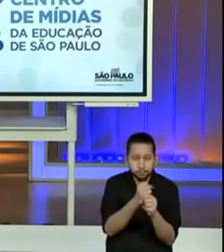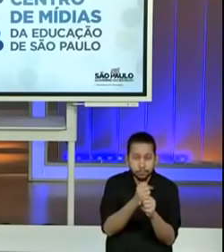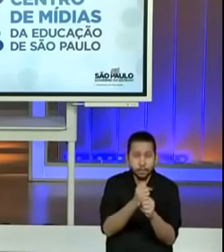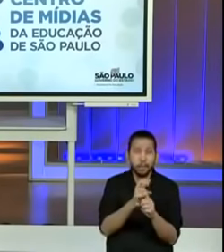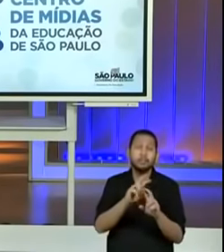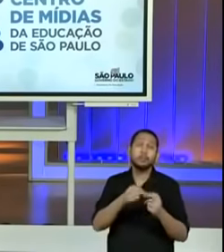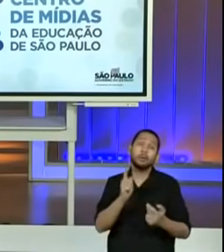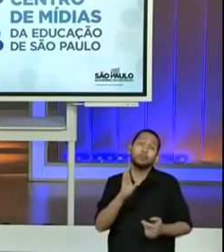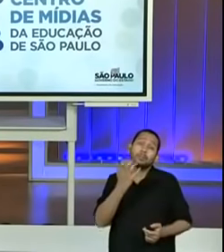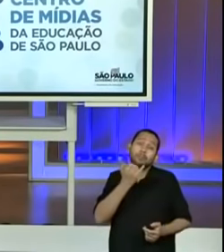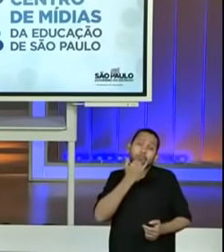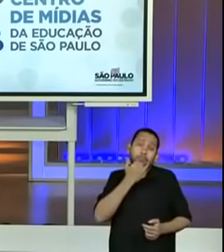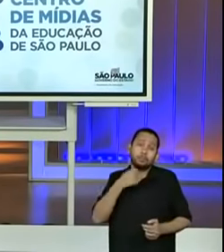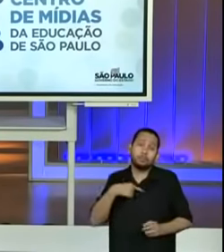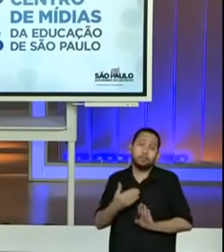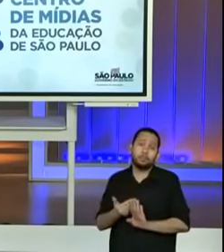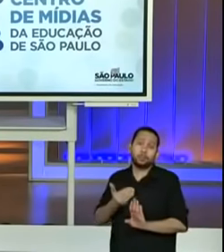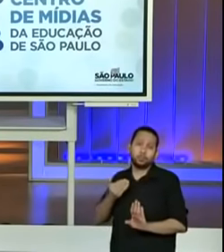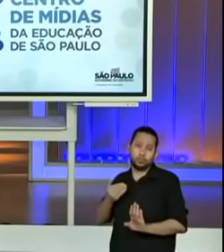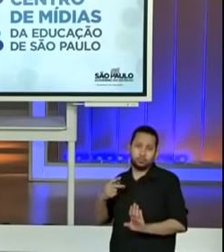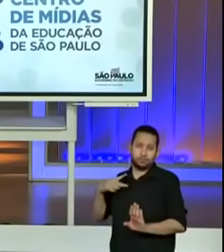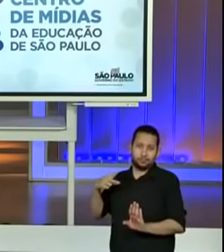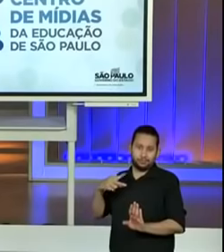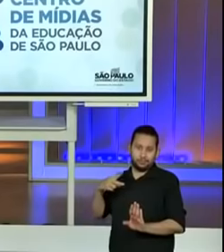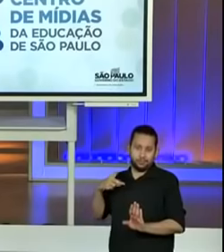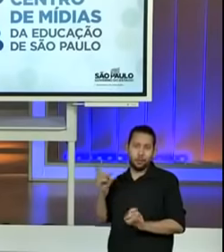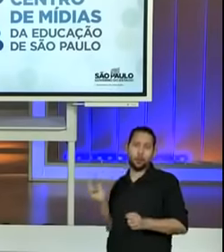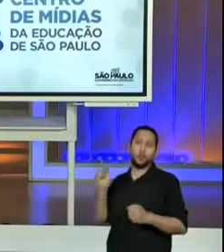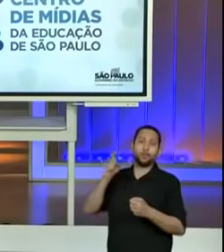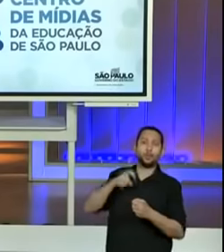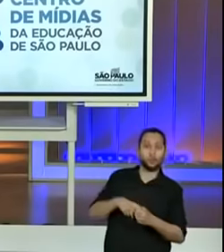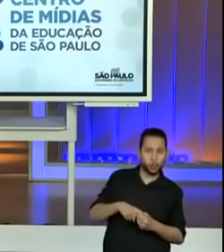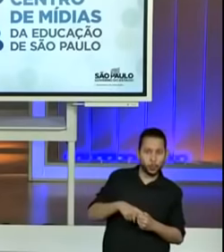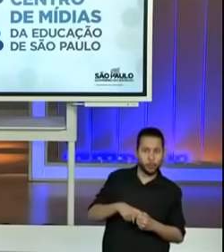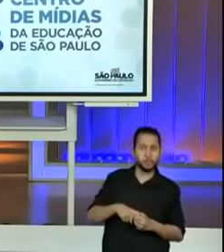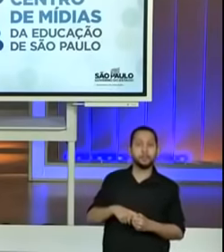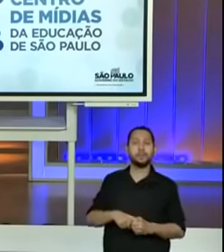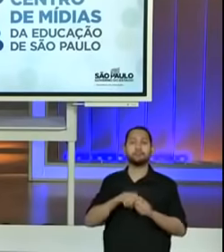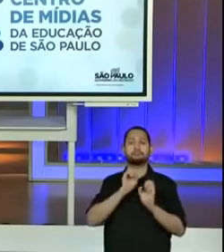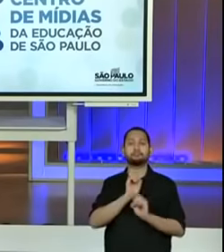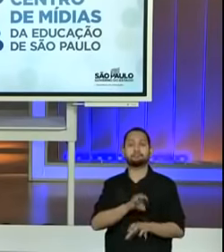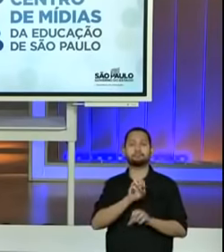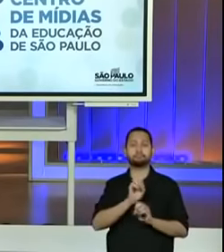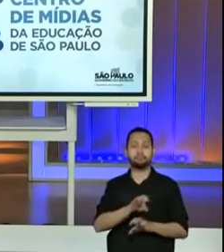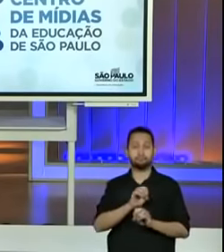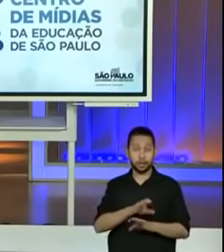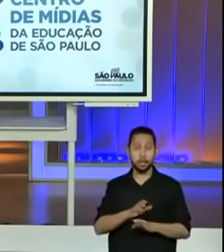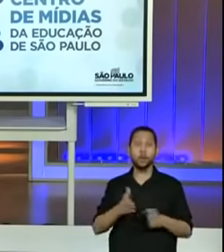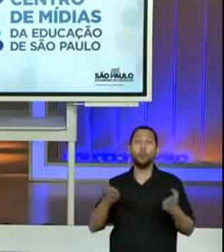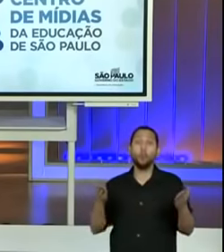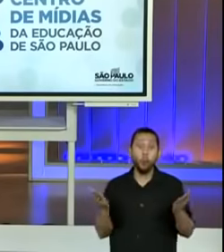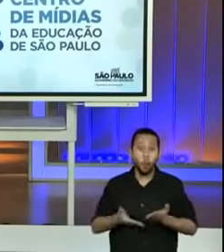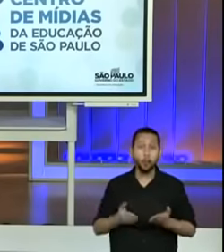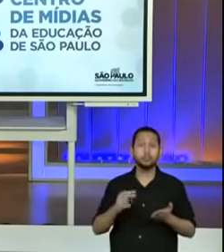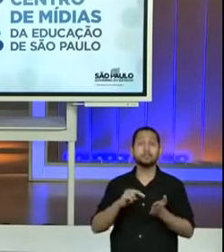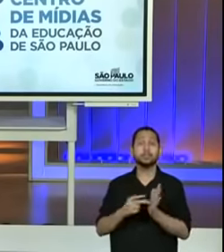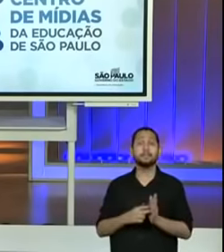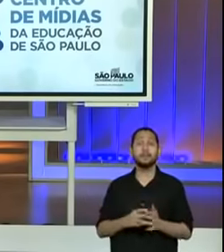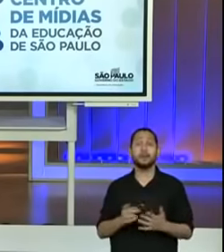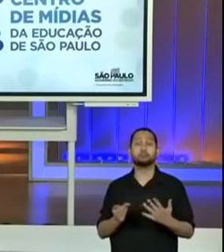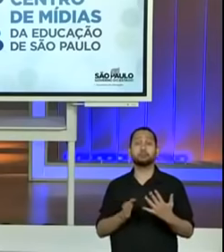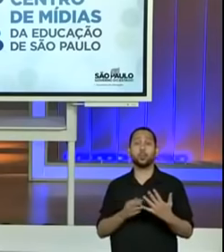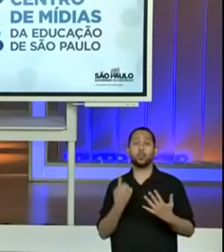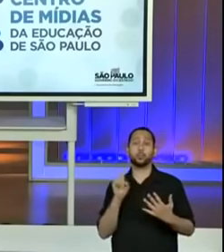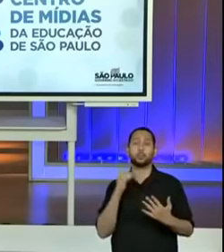afastei por um período, e aí agora que eu voltei, eu estou dando a continuação, o fechamento dessa habilidade,